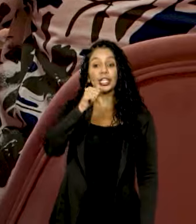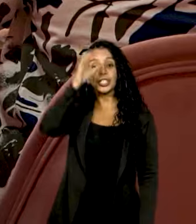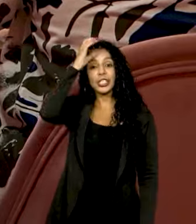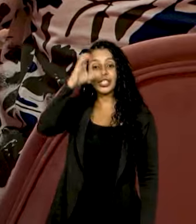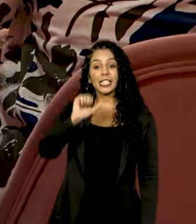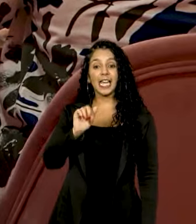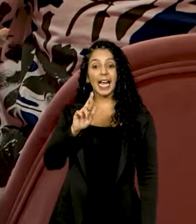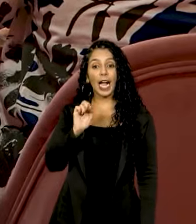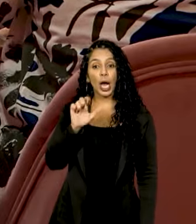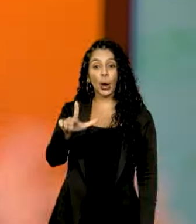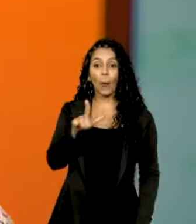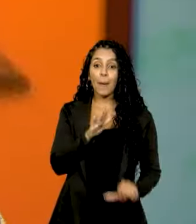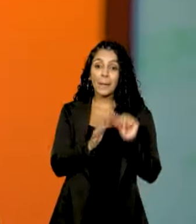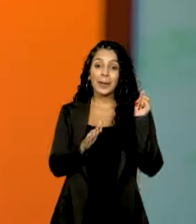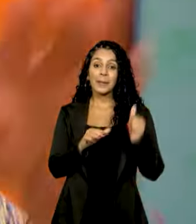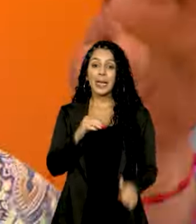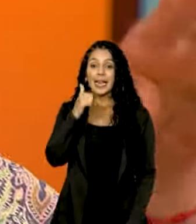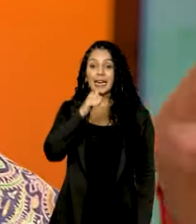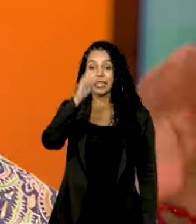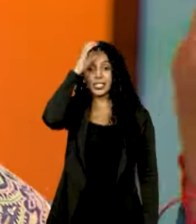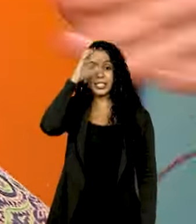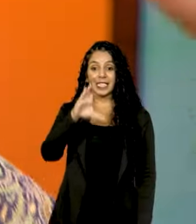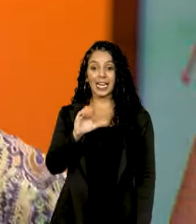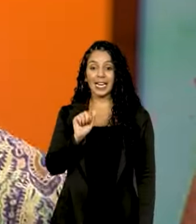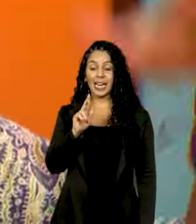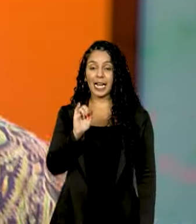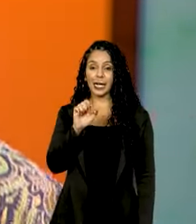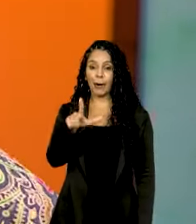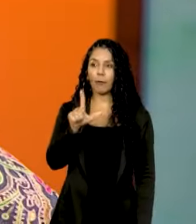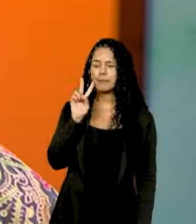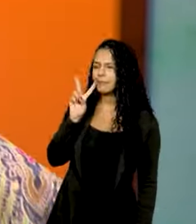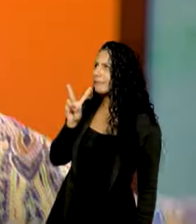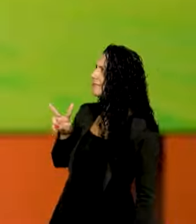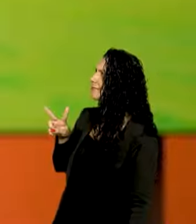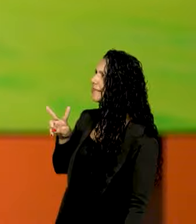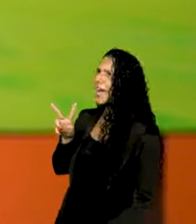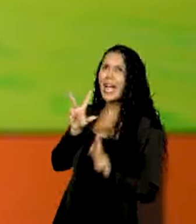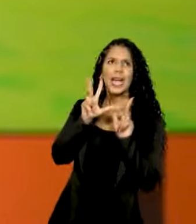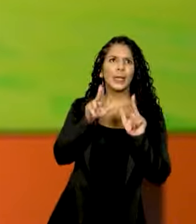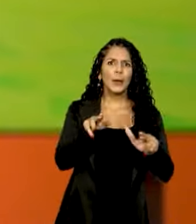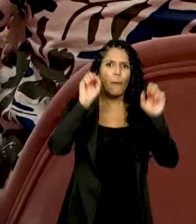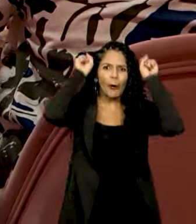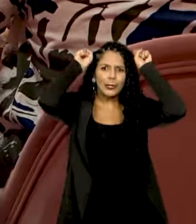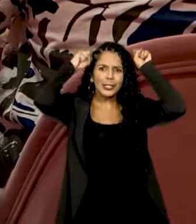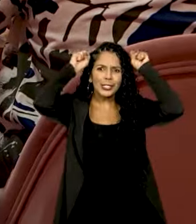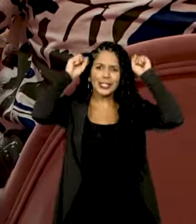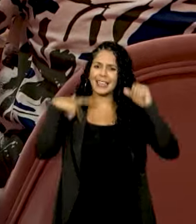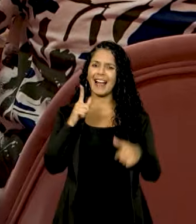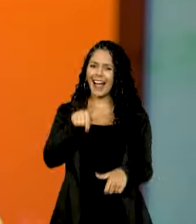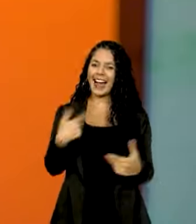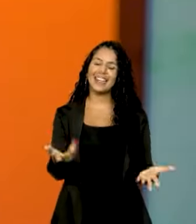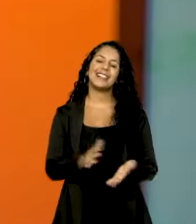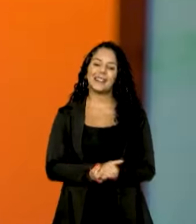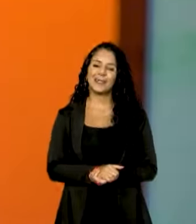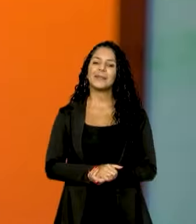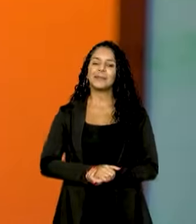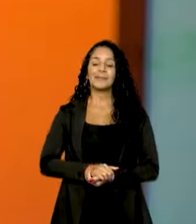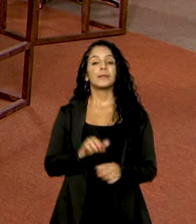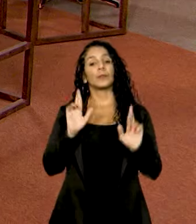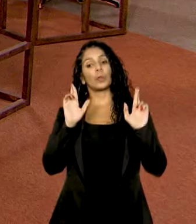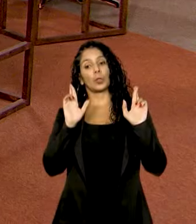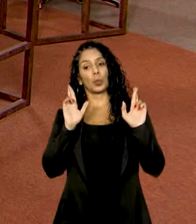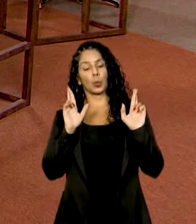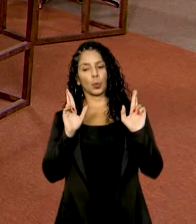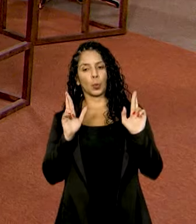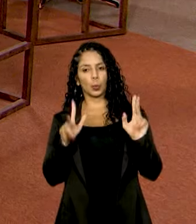Você é a nossa primeira tia Carol. Exatamente. Agora eu falei, gente, eu me vi na chiquitina, eu já vi fazendo. Eu falei, gente. É diferente